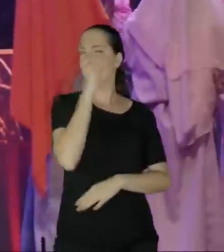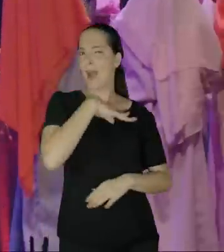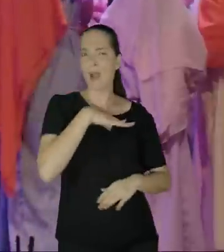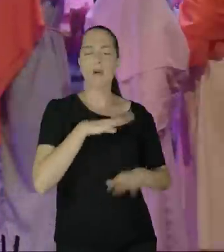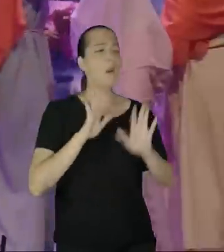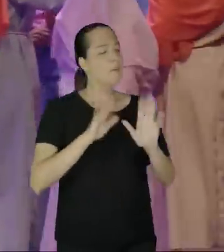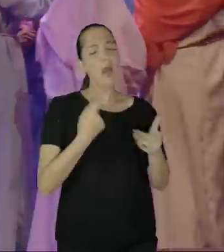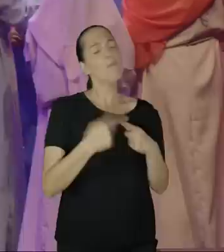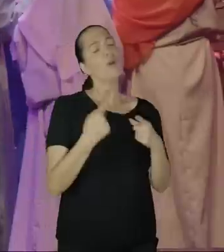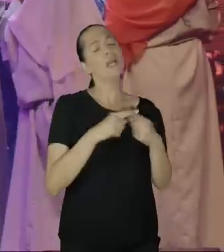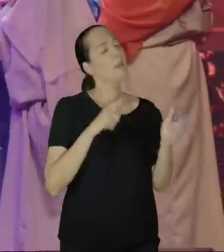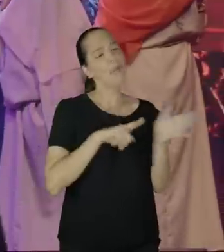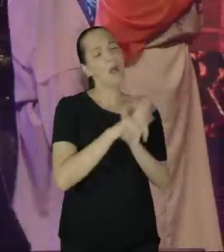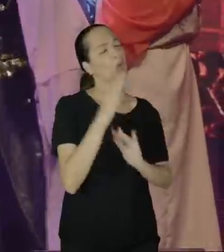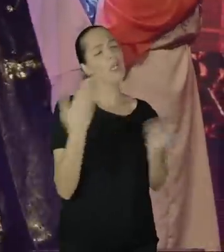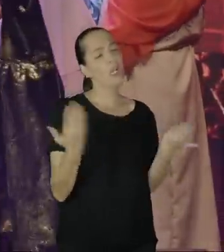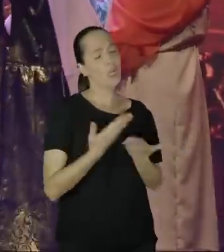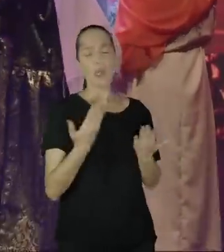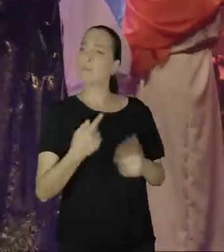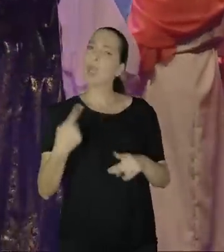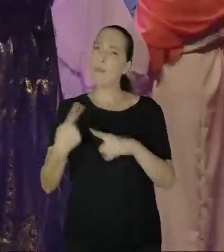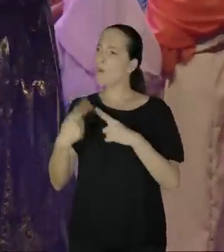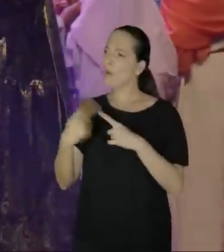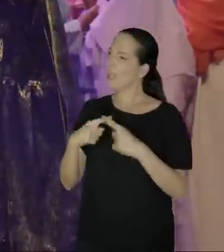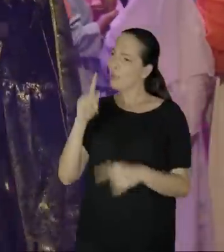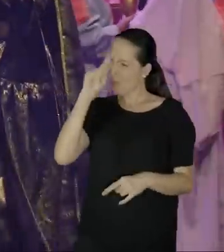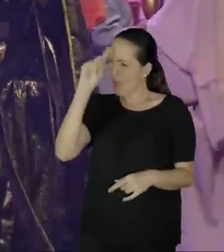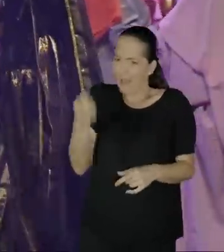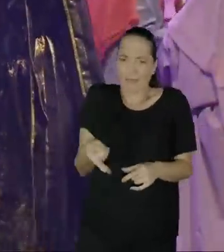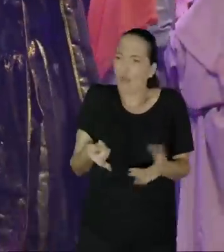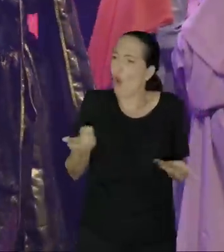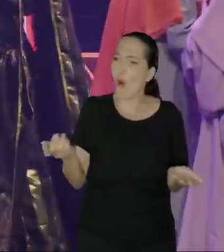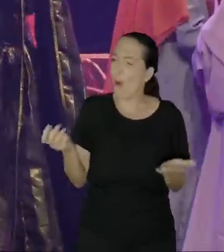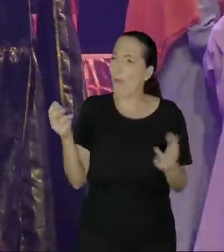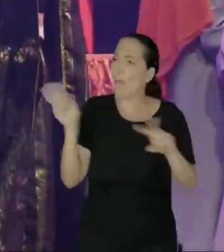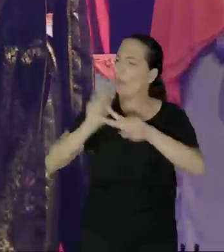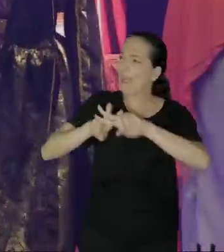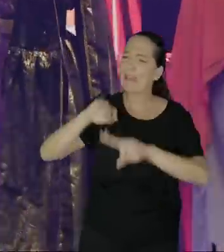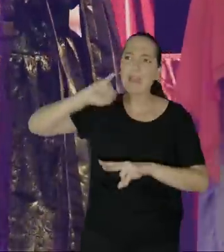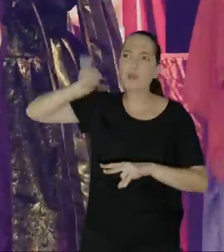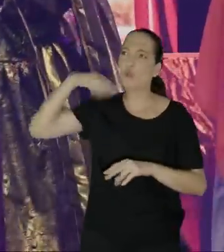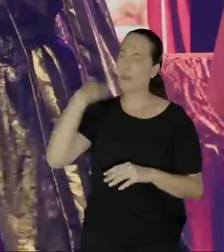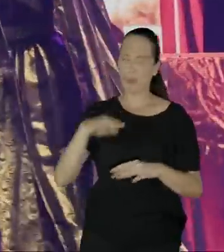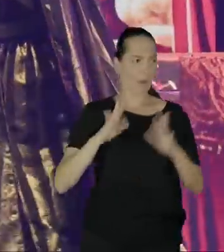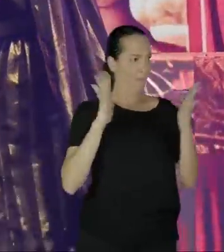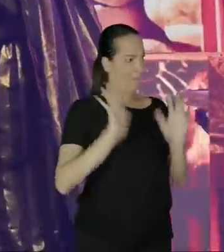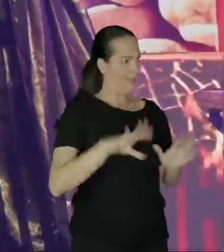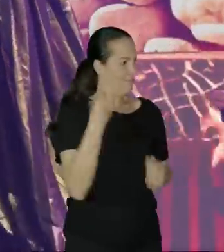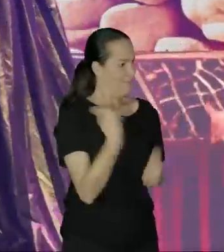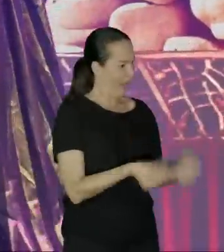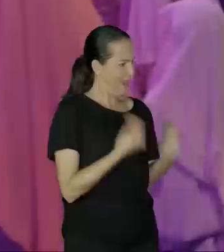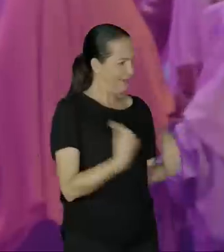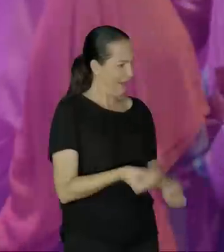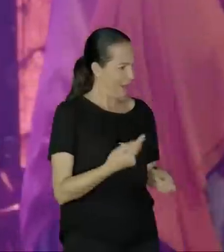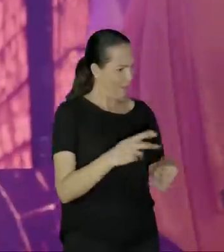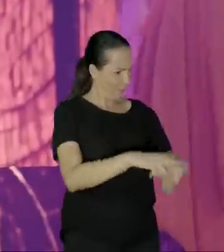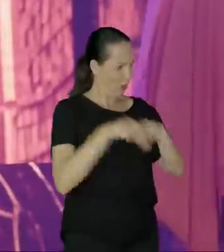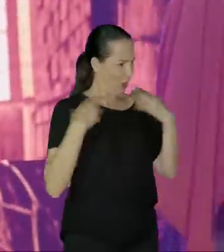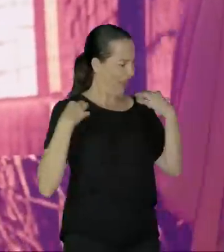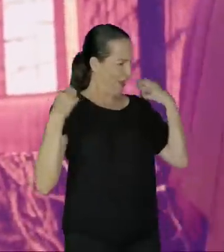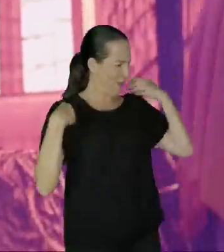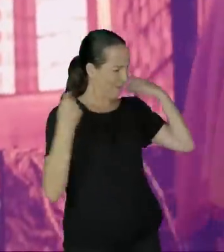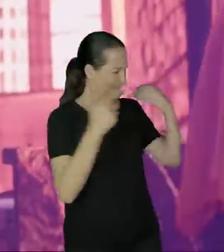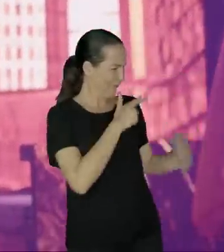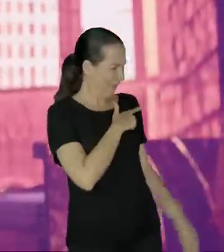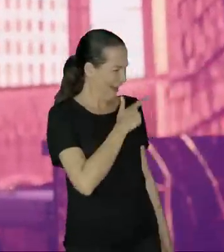essa pergunta? Por que ainda não mandou prender esse tal de João Batista? E devo prendê-lo por quê? Por se vestir mal? Ele fala mal